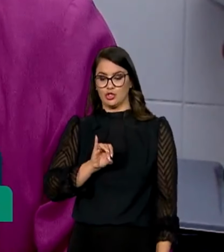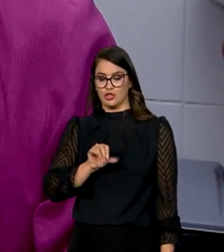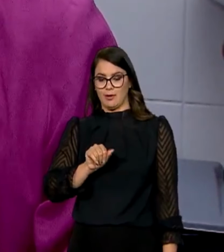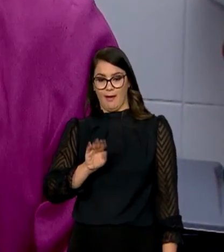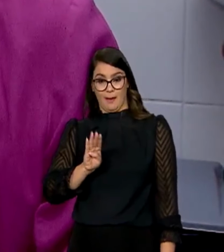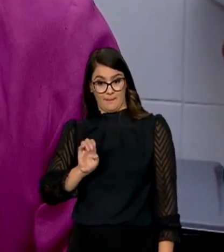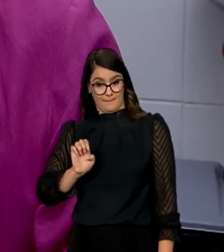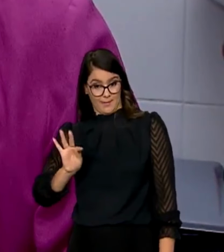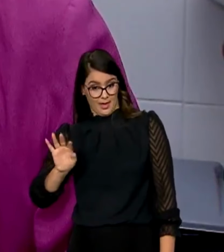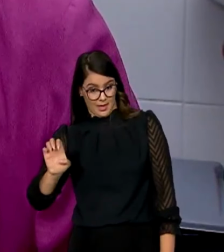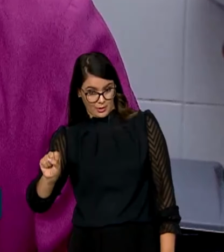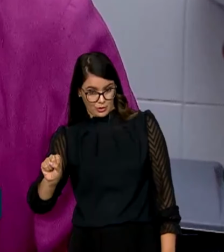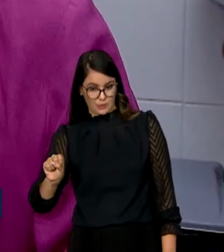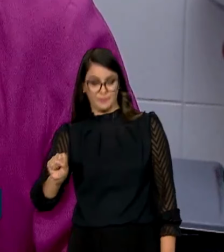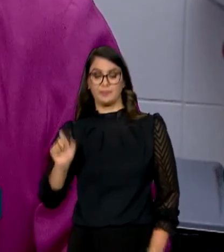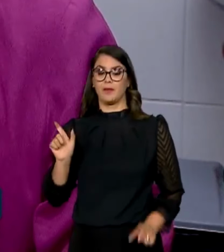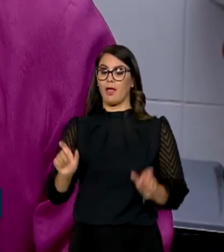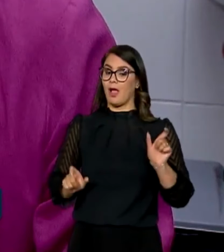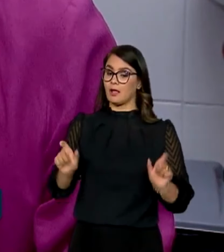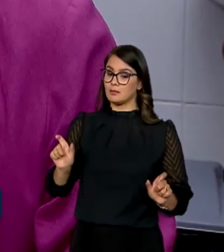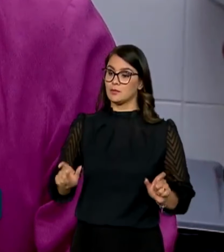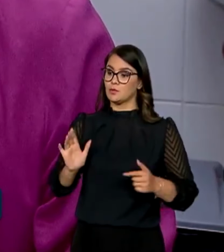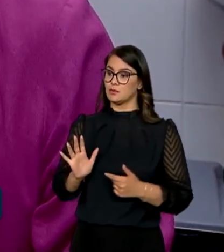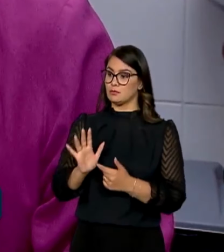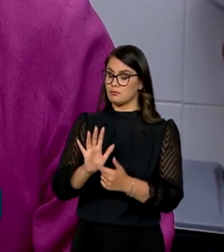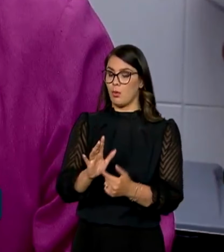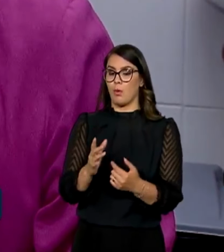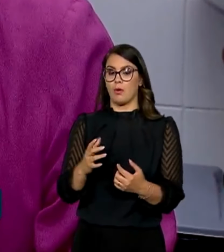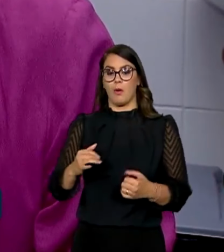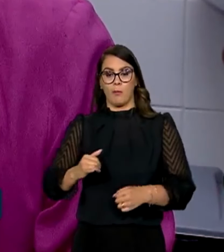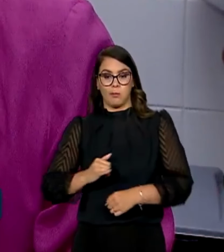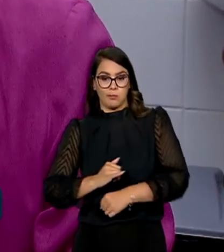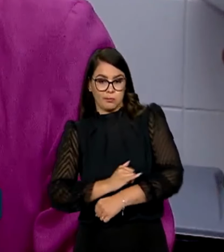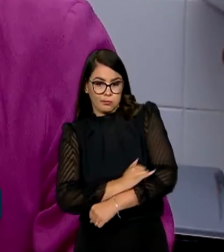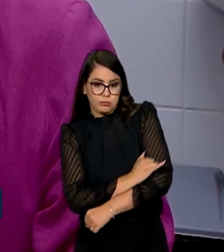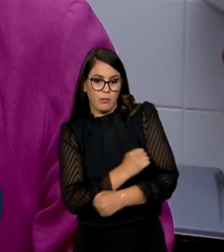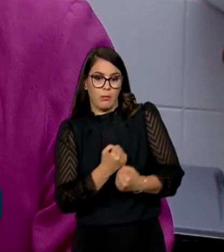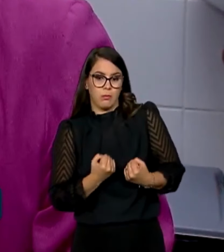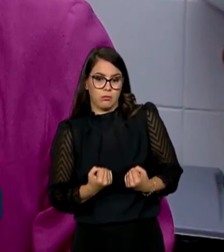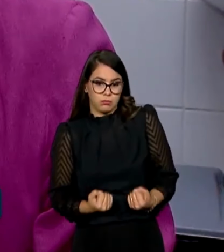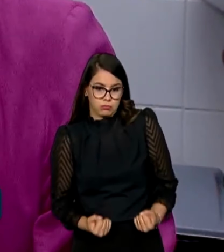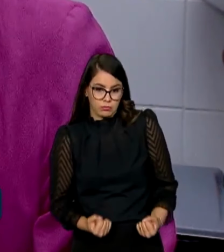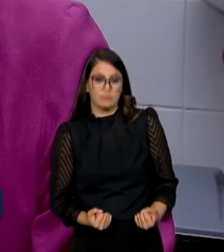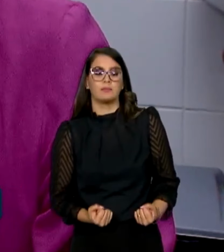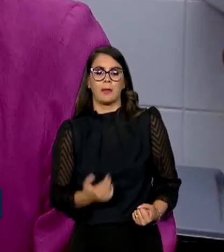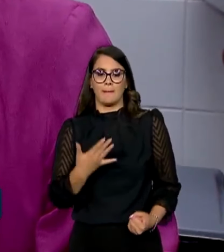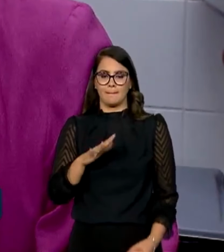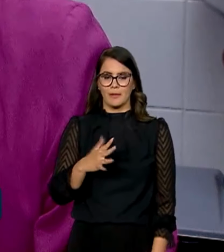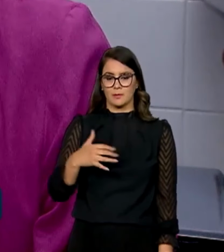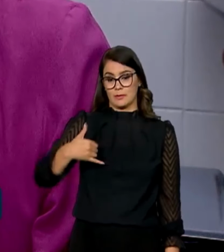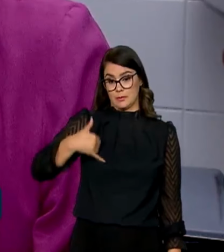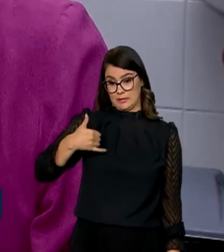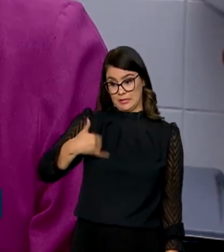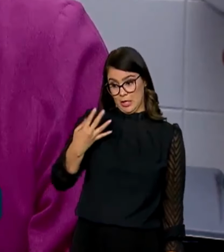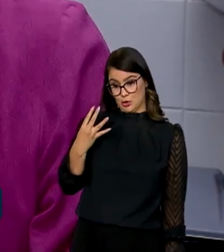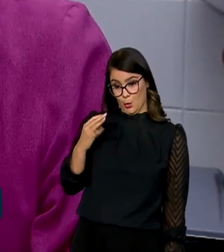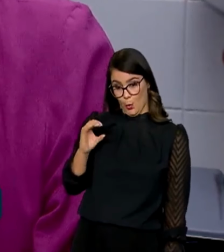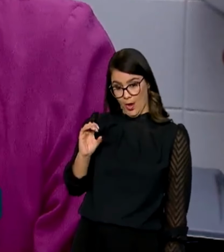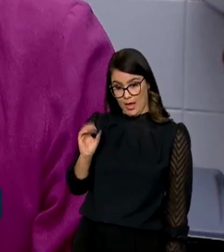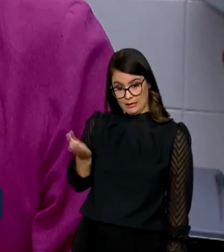população, esses indivíduos eles apresentam um sobrepeso, obesidade, se encontram em torno de 40 anos de idade